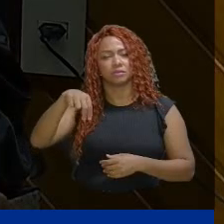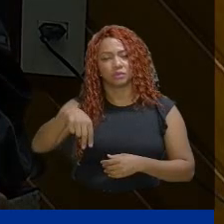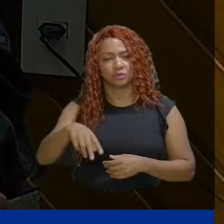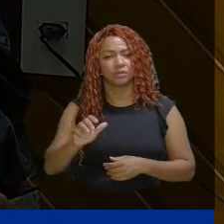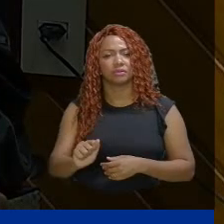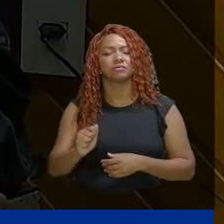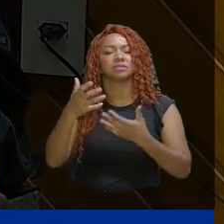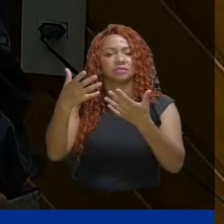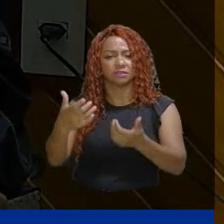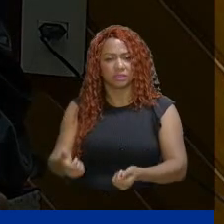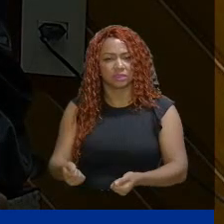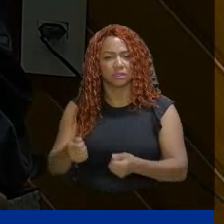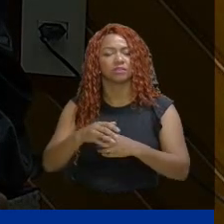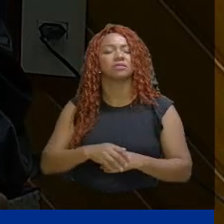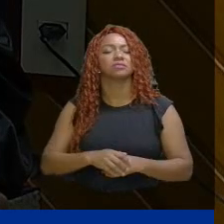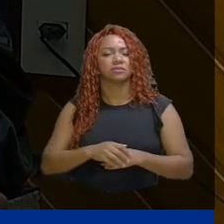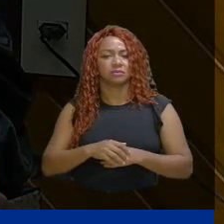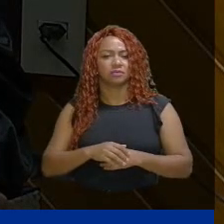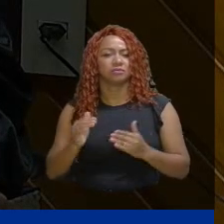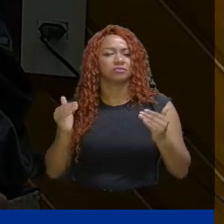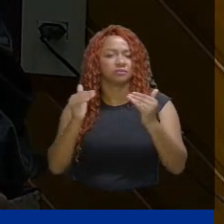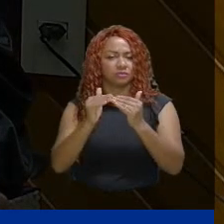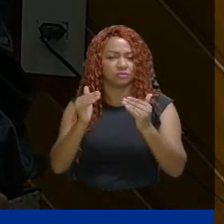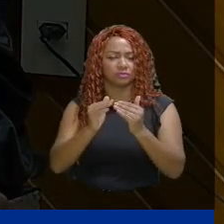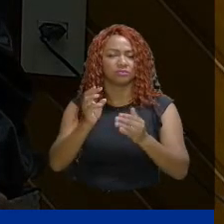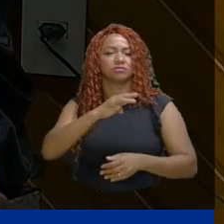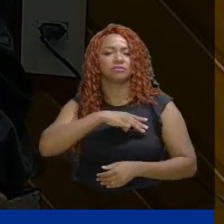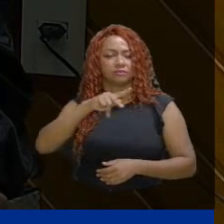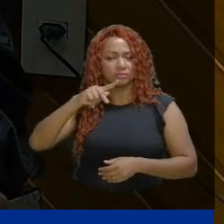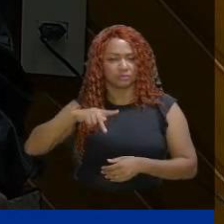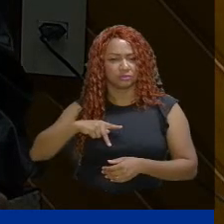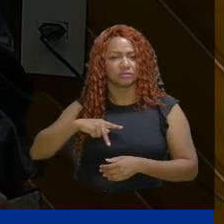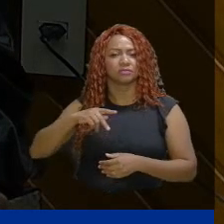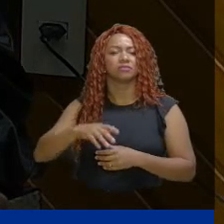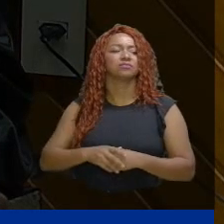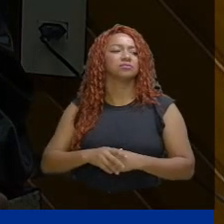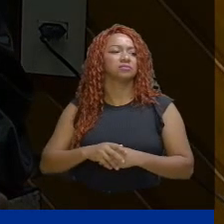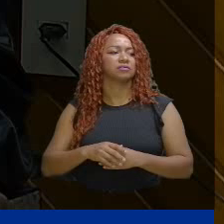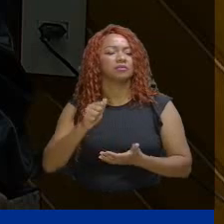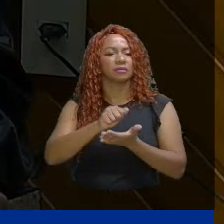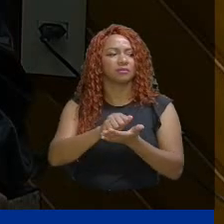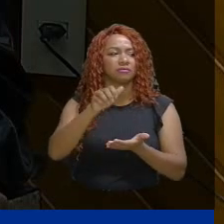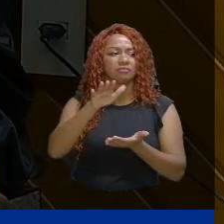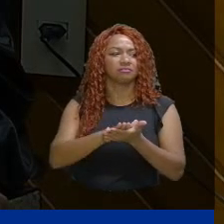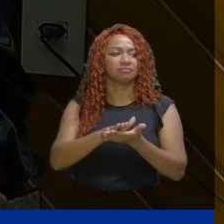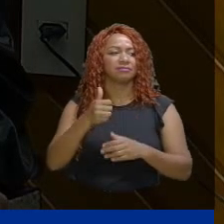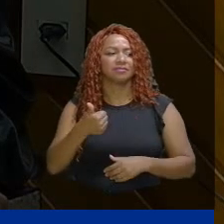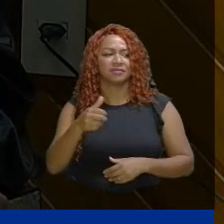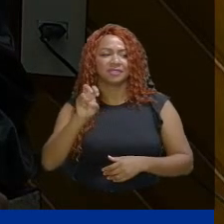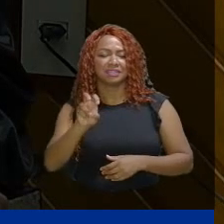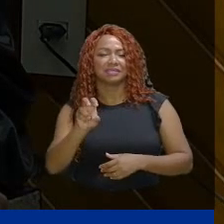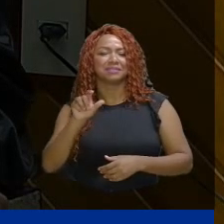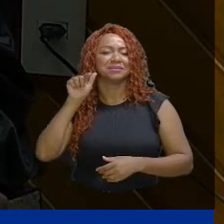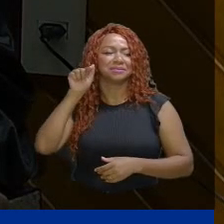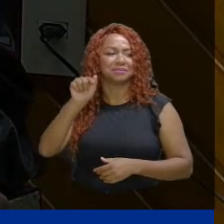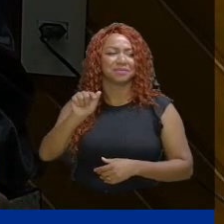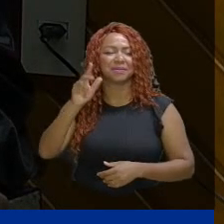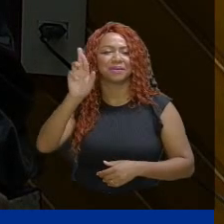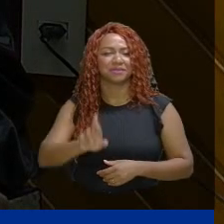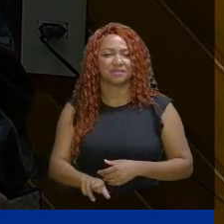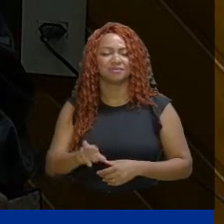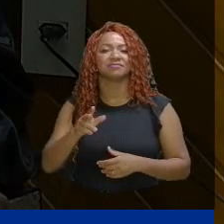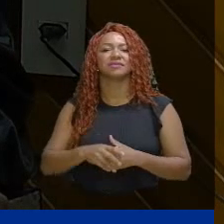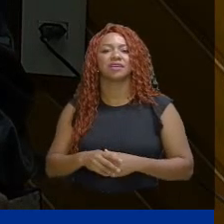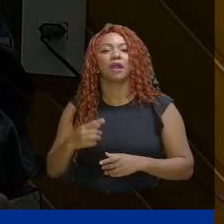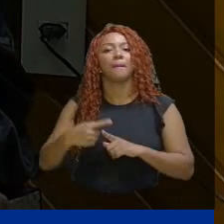julgou procedente a representação ajuizada pelo Ministério Público Eleitoral e aplicou-lhe multa no valor de R$15 mil em razão